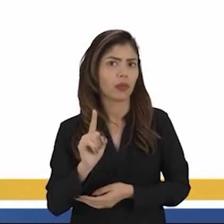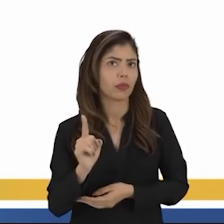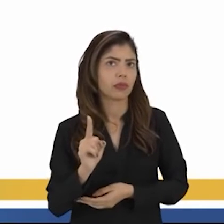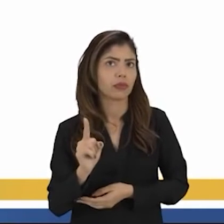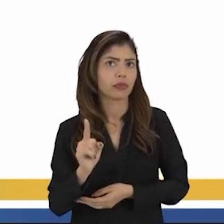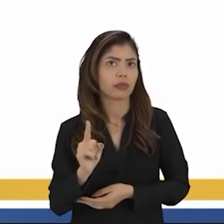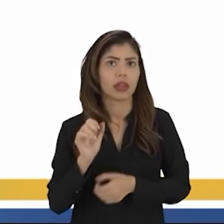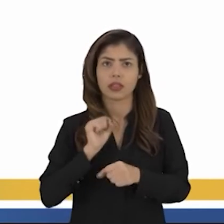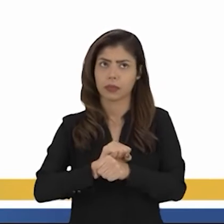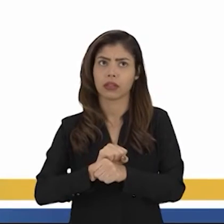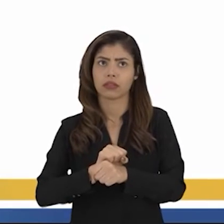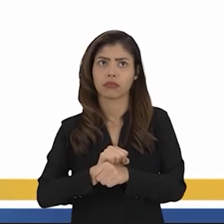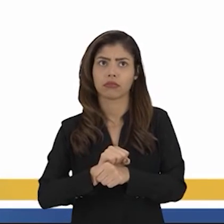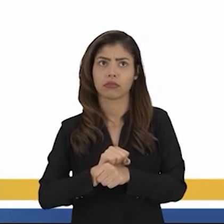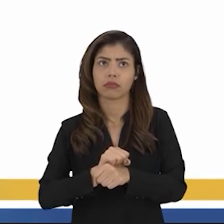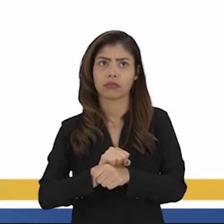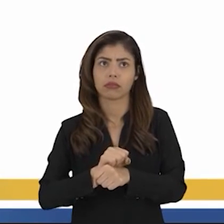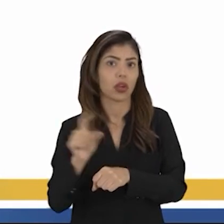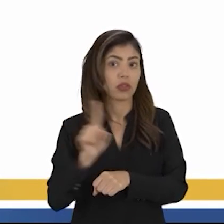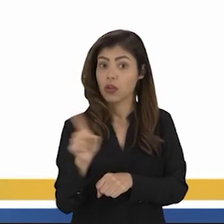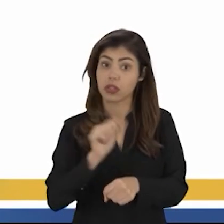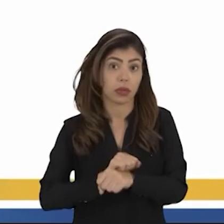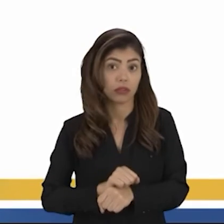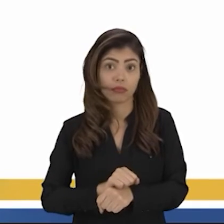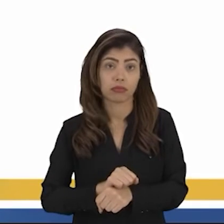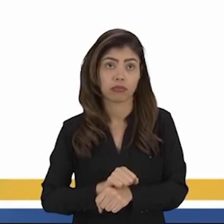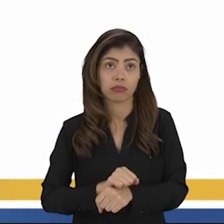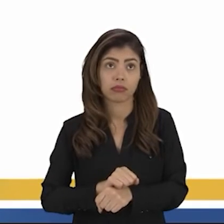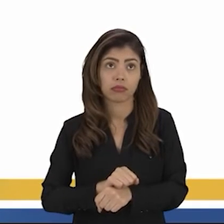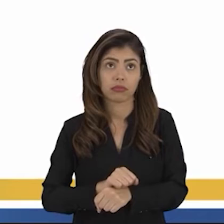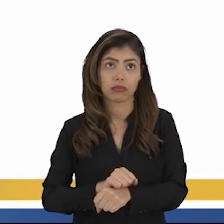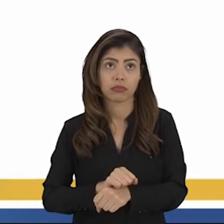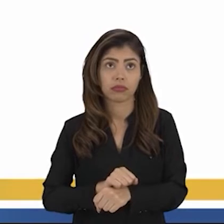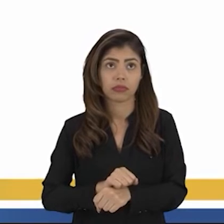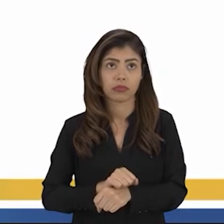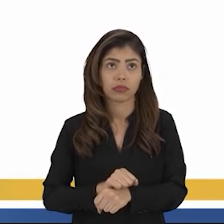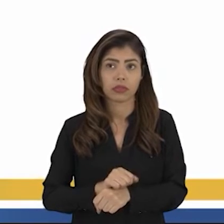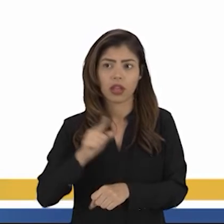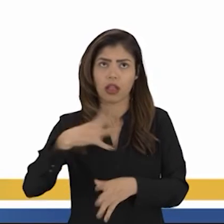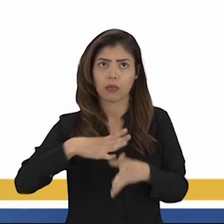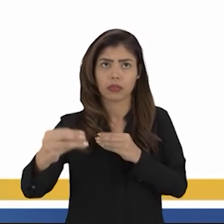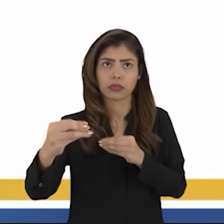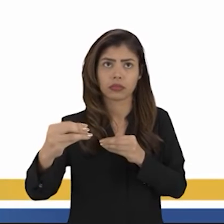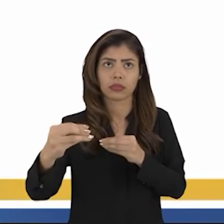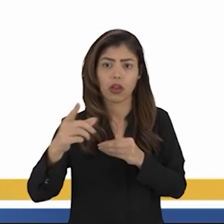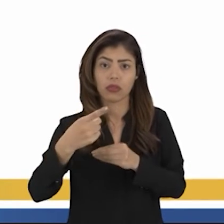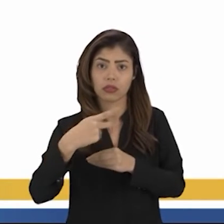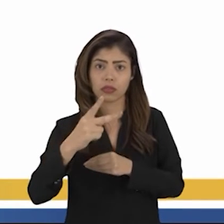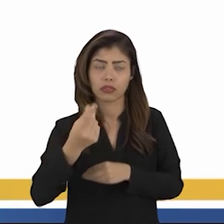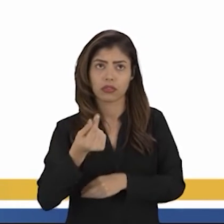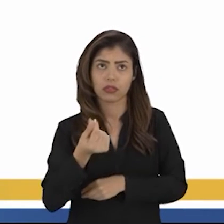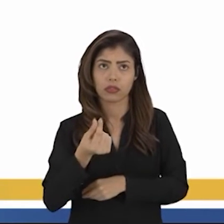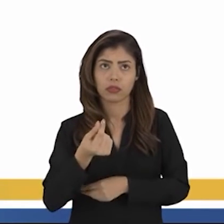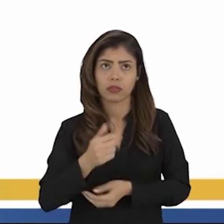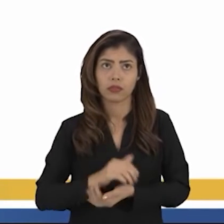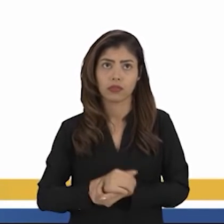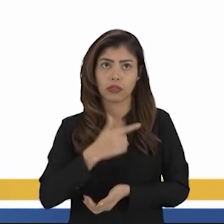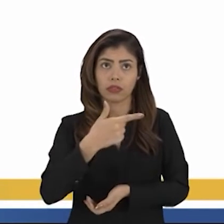Não. Espere. Não espere. Ela pode sumir com seu dinheiro.